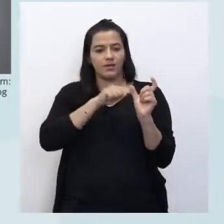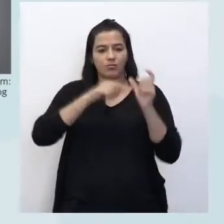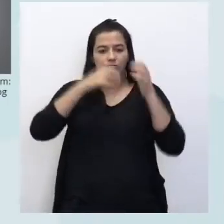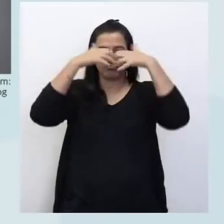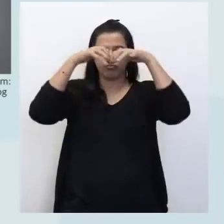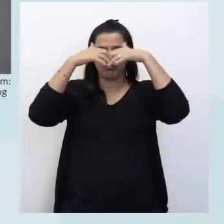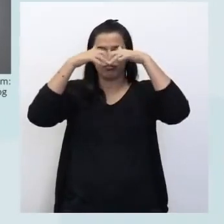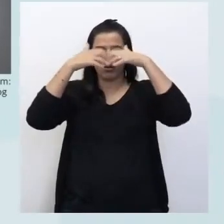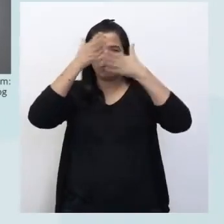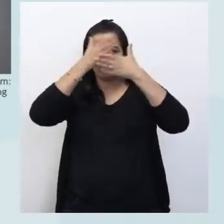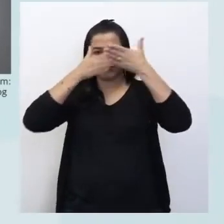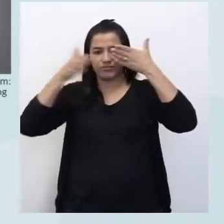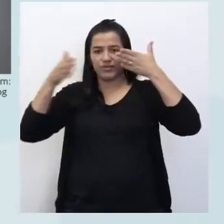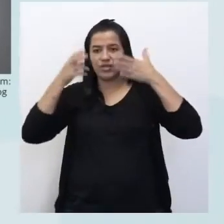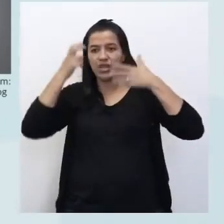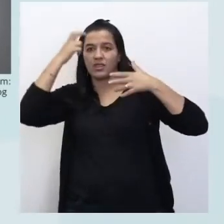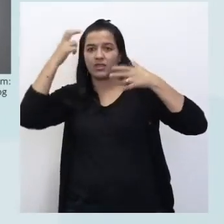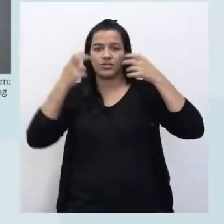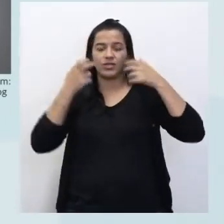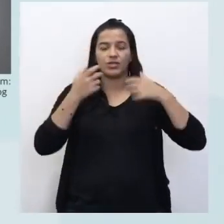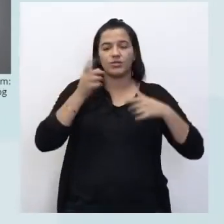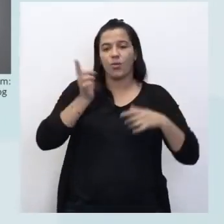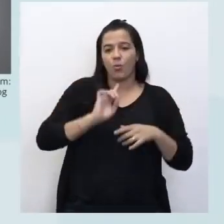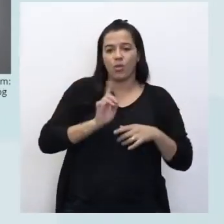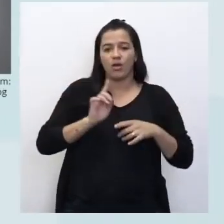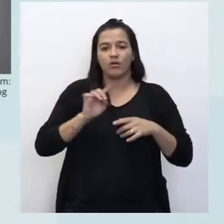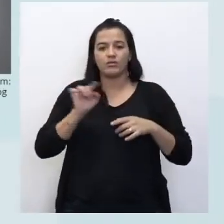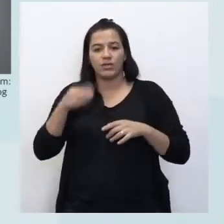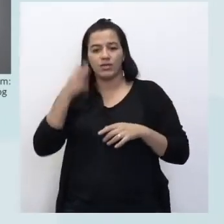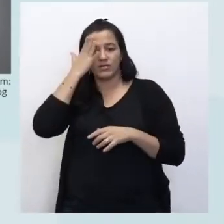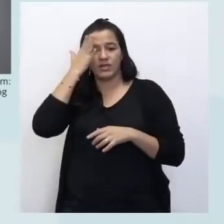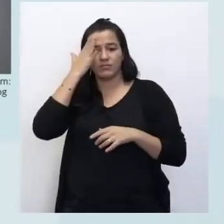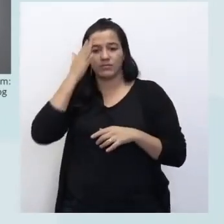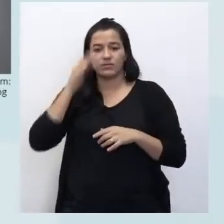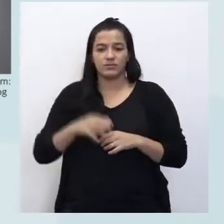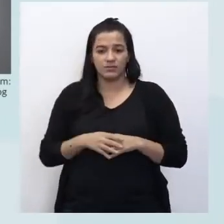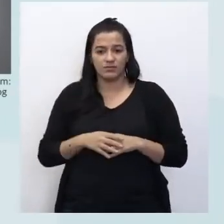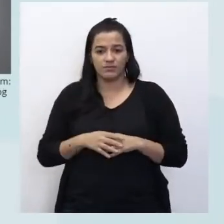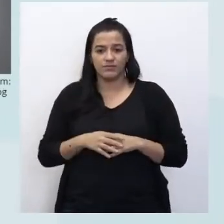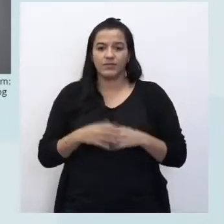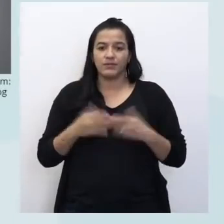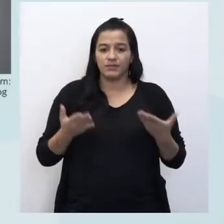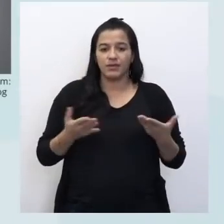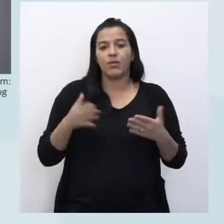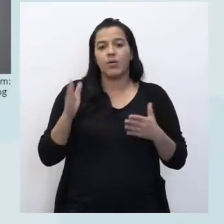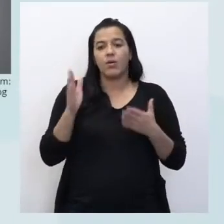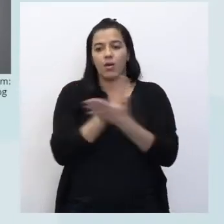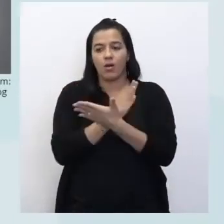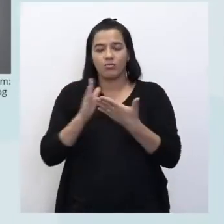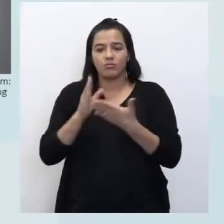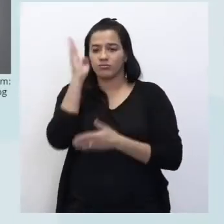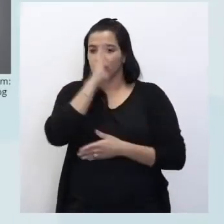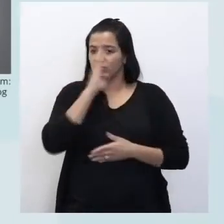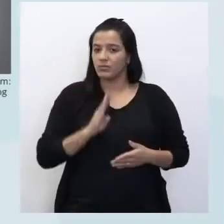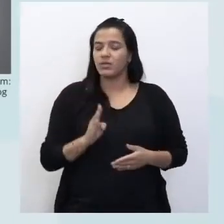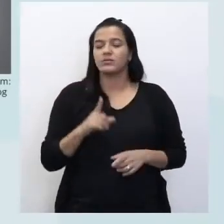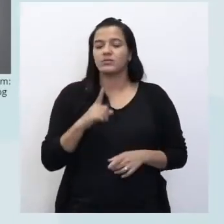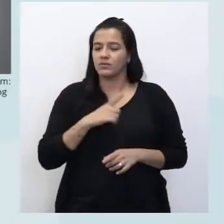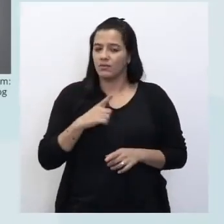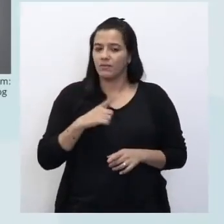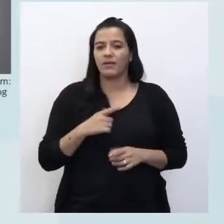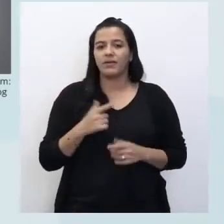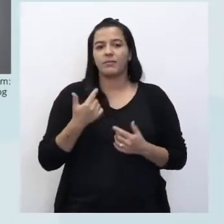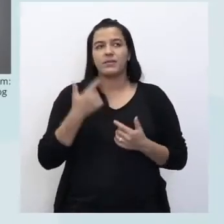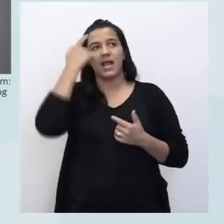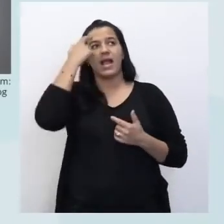maneira dos encontros internacionais de eugenia que aconteciam lá na Europa, o Brasil não ficou para trás não, porque o Renato Kell,